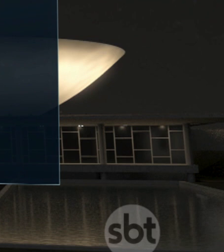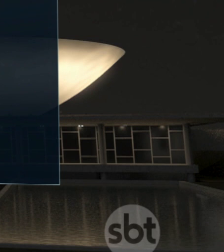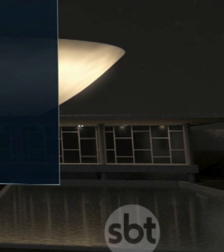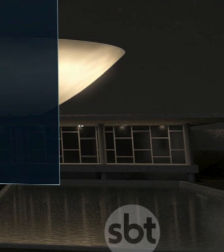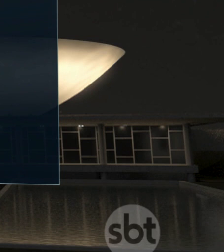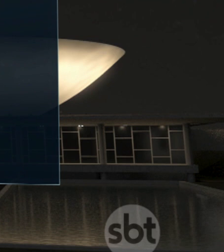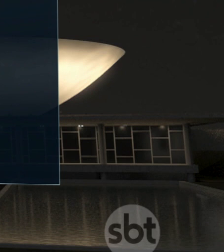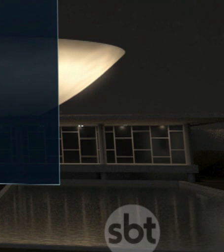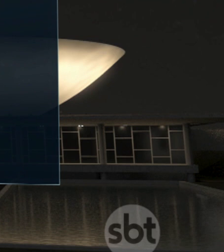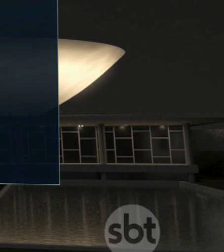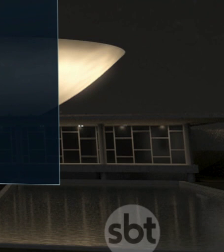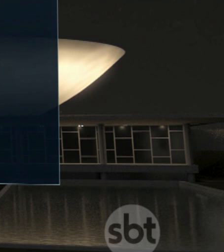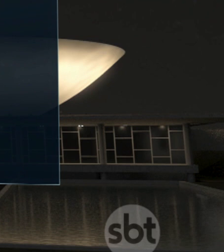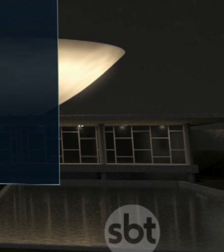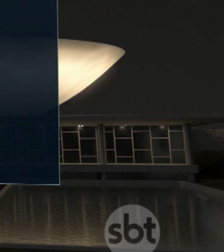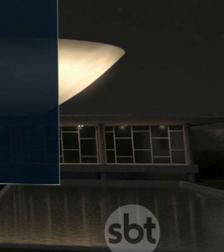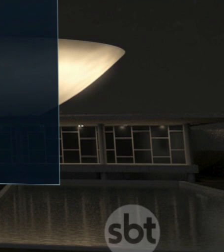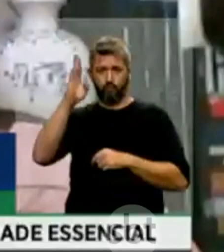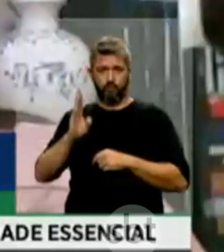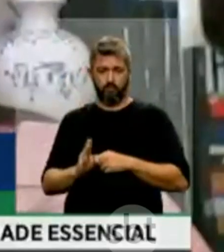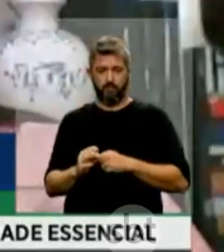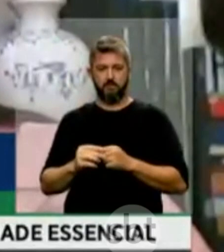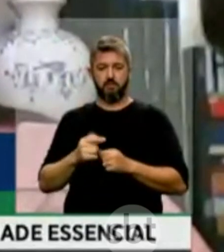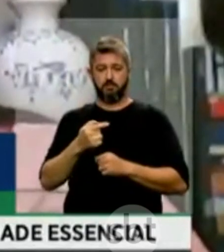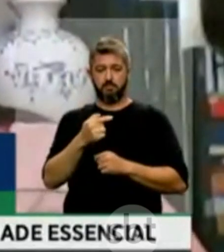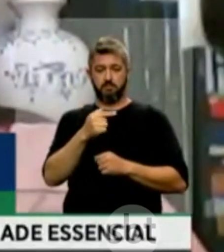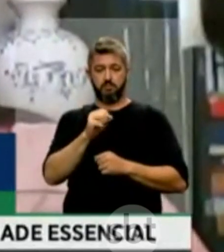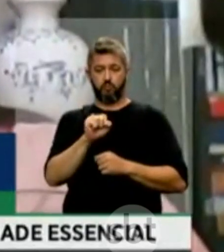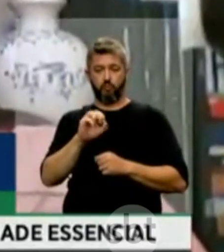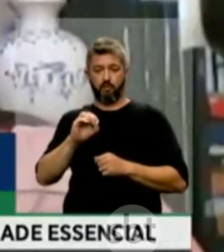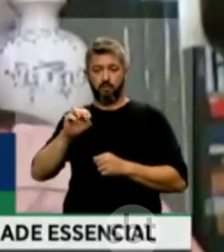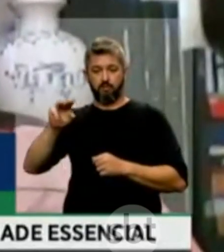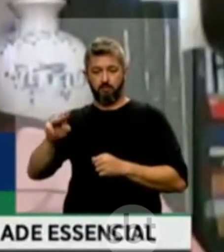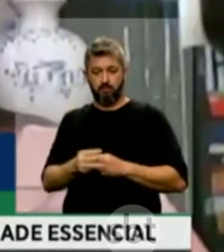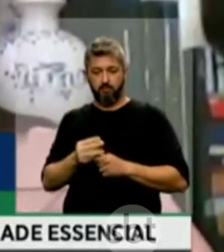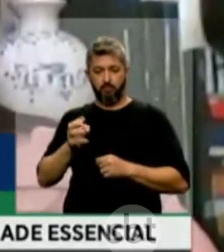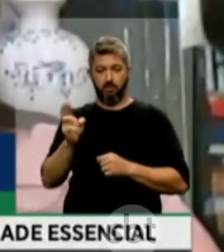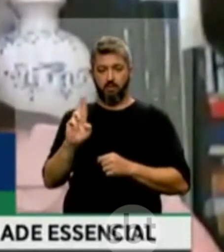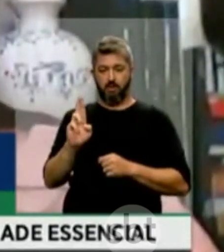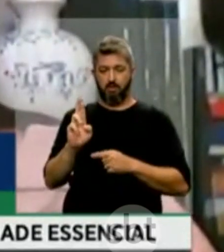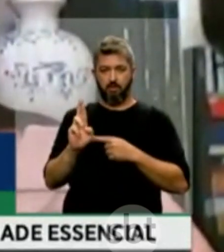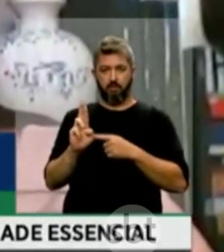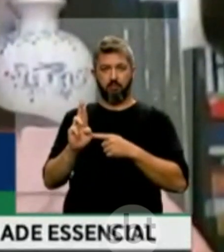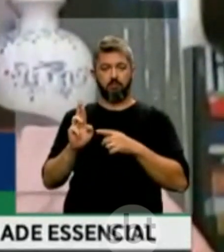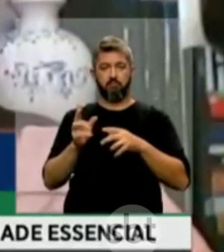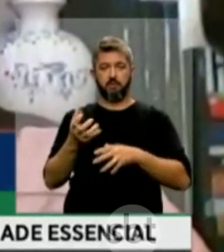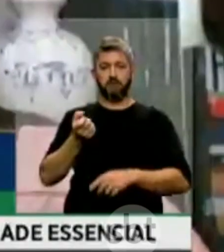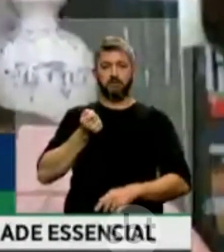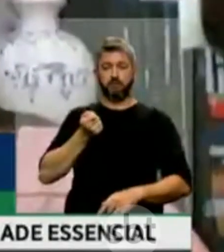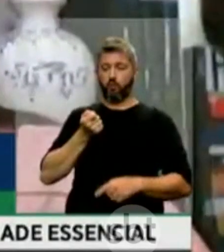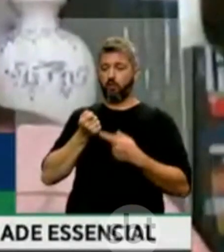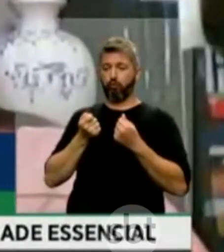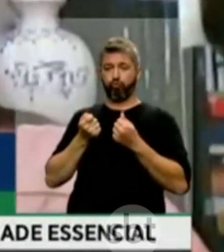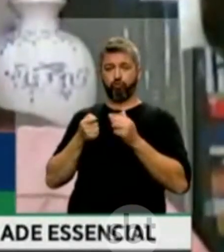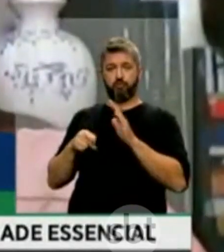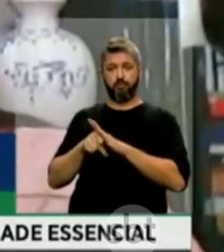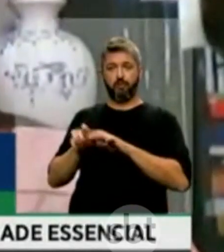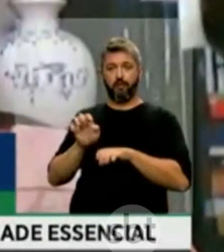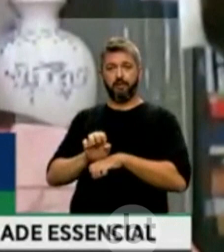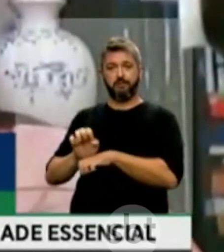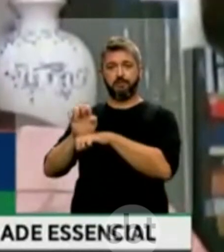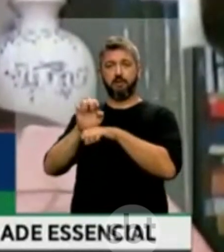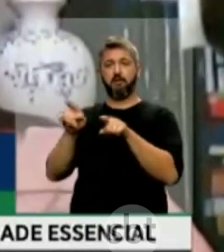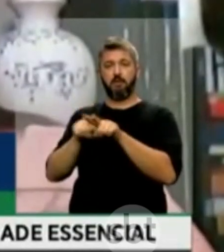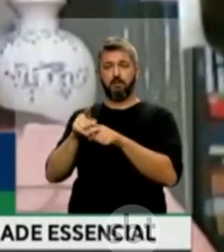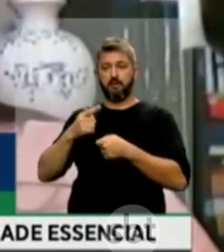entre 3 mil e 10 mil reais são 780 milhões de reais que ficaram retidos nas contas dos